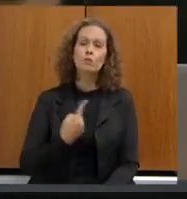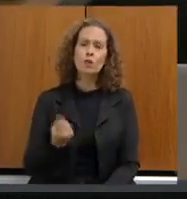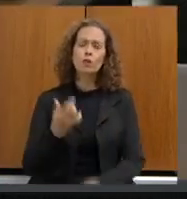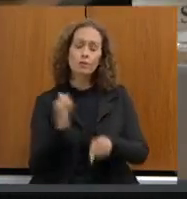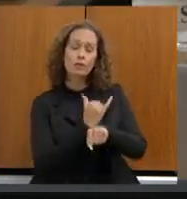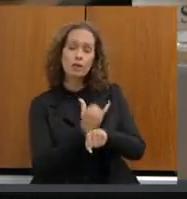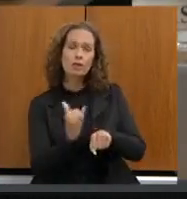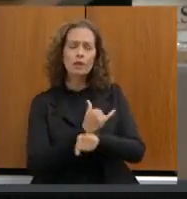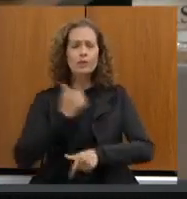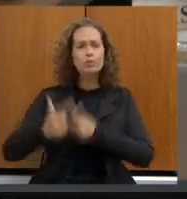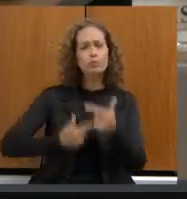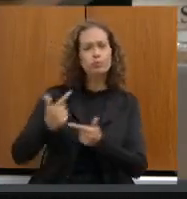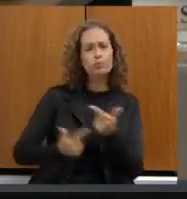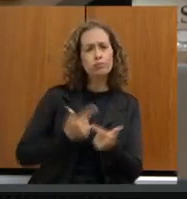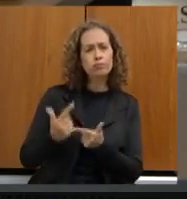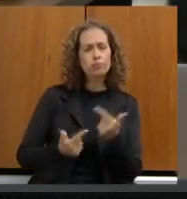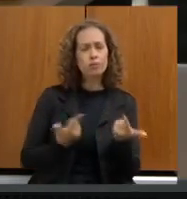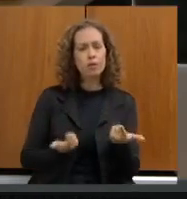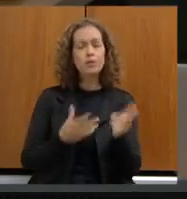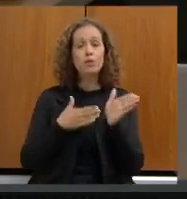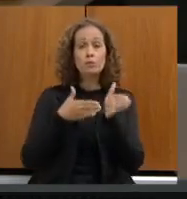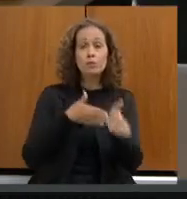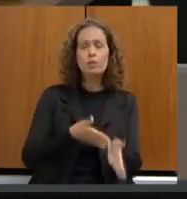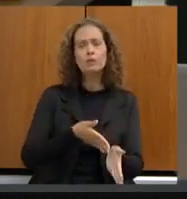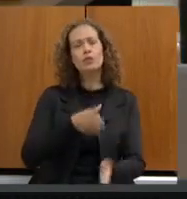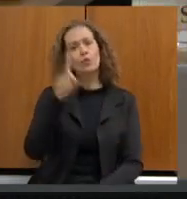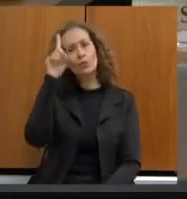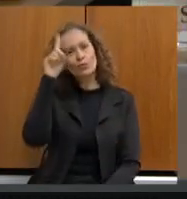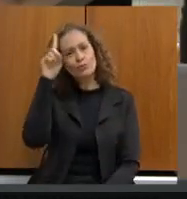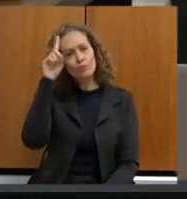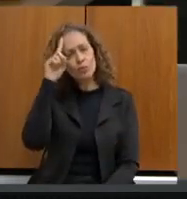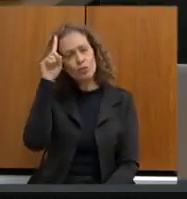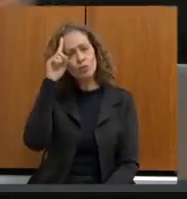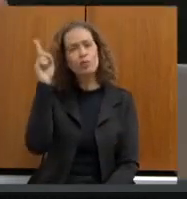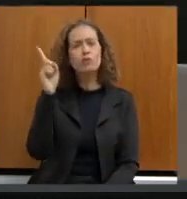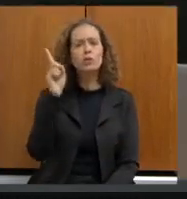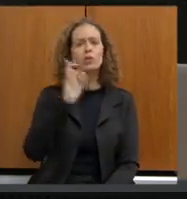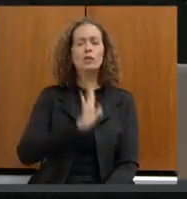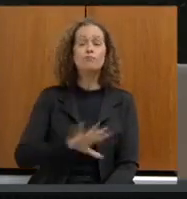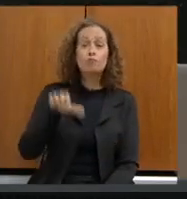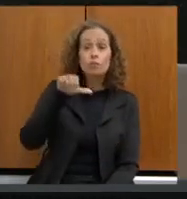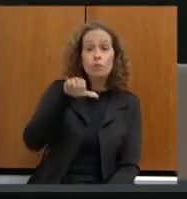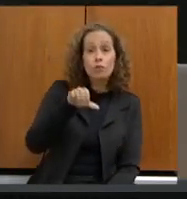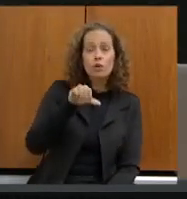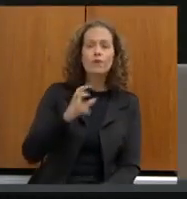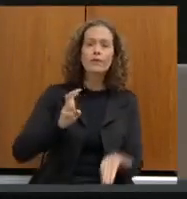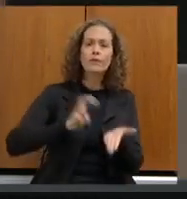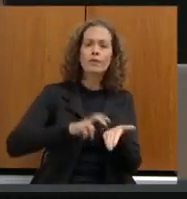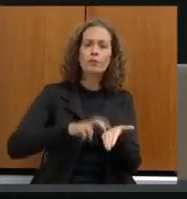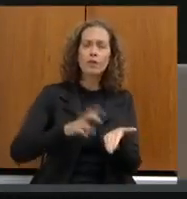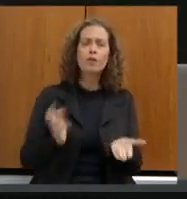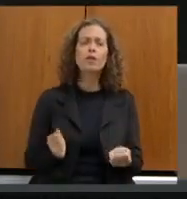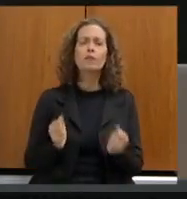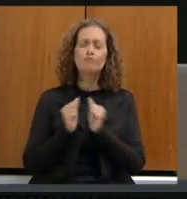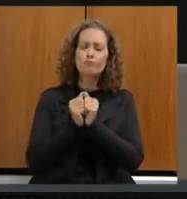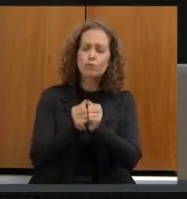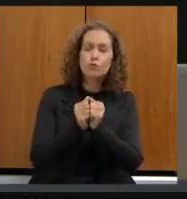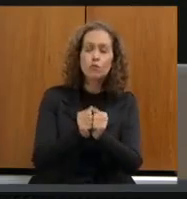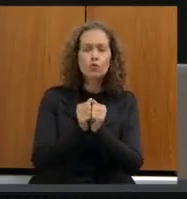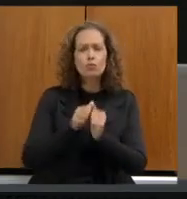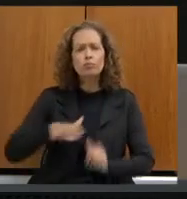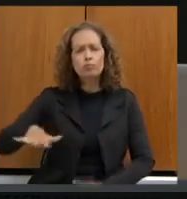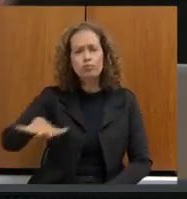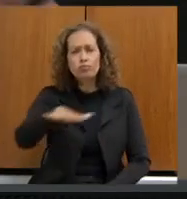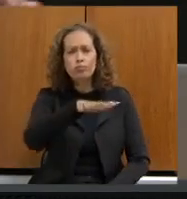forma estratégica foi esse acompanhamento diário todos os dias 9 horas da manhã a gente se reunia com todos os responsáveis